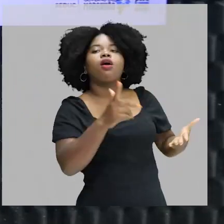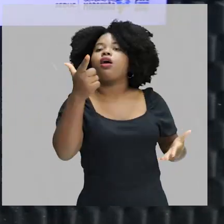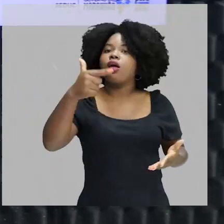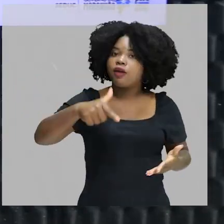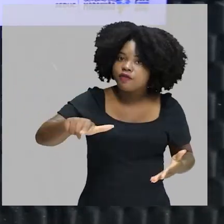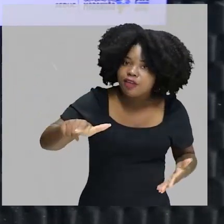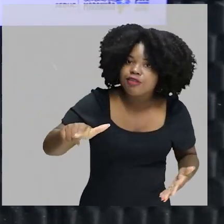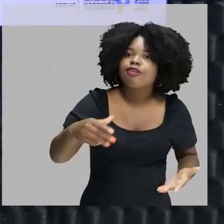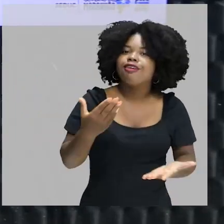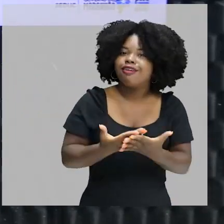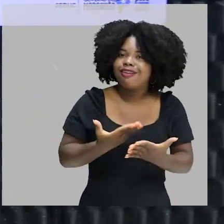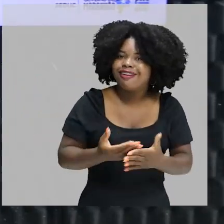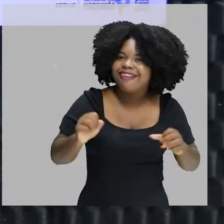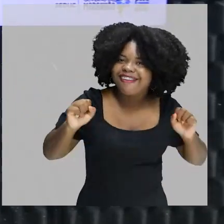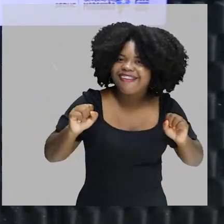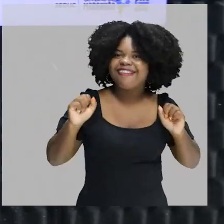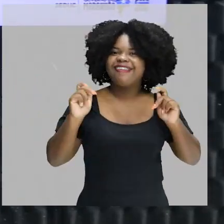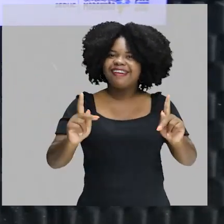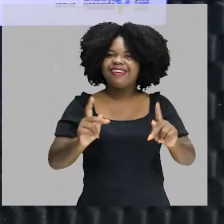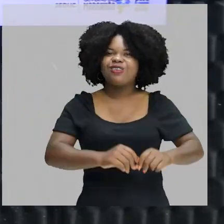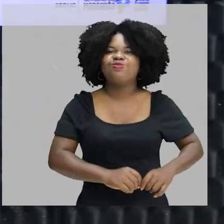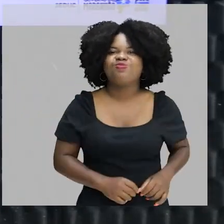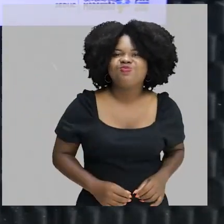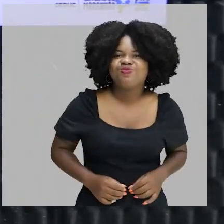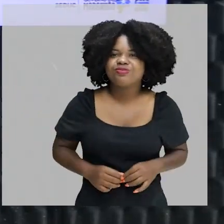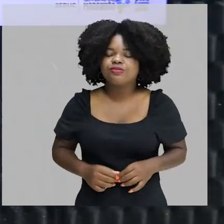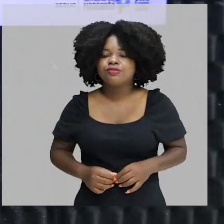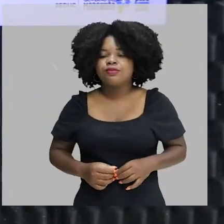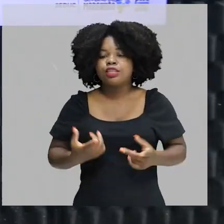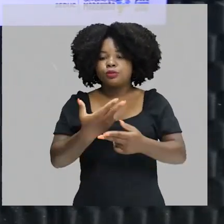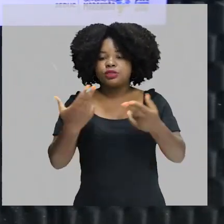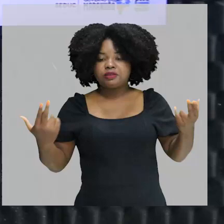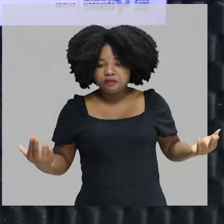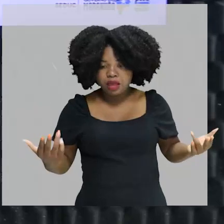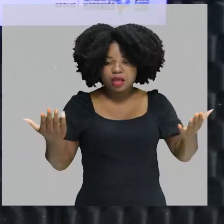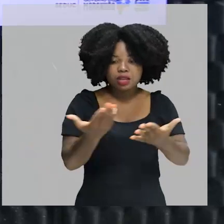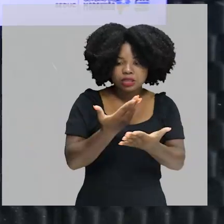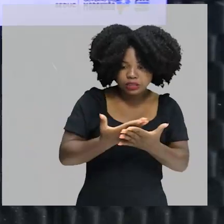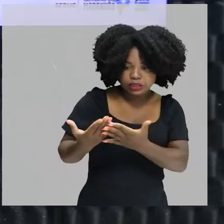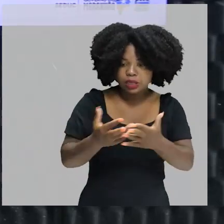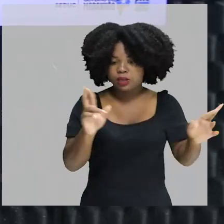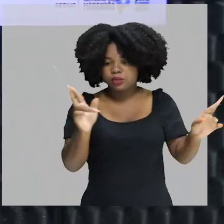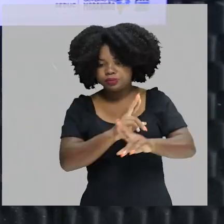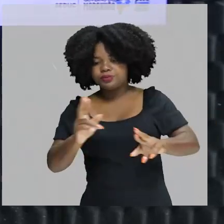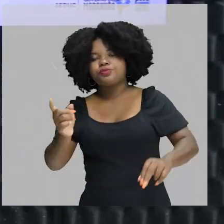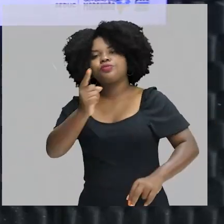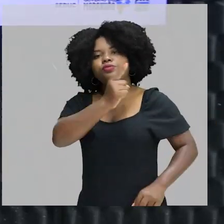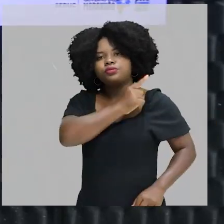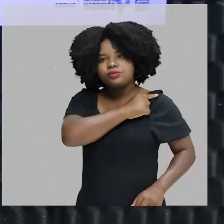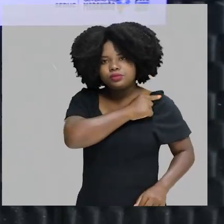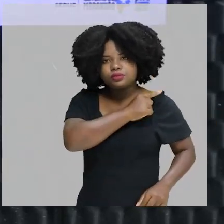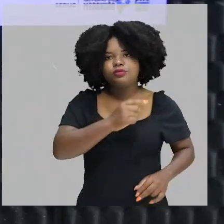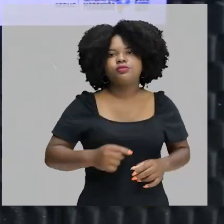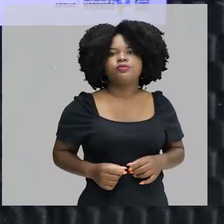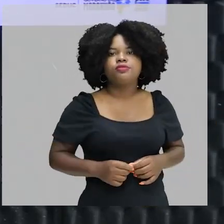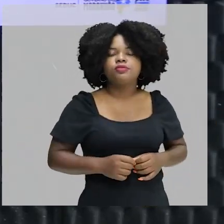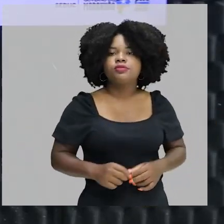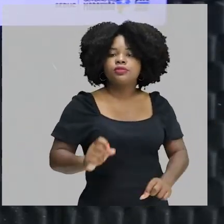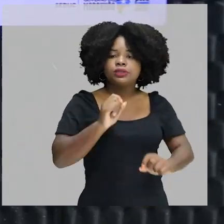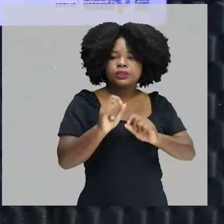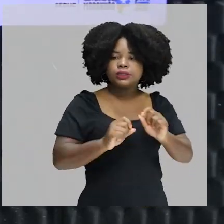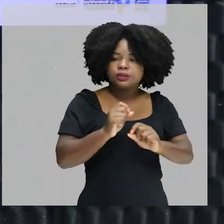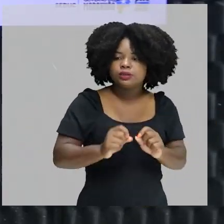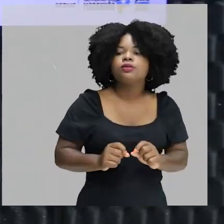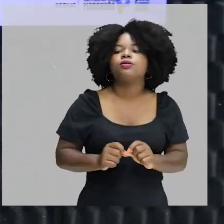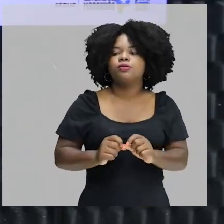desenvolver os seus estudos. Show de bola? Bom, estamos em uma série de aulas relacionadas ao primeiro ano do ensino médio, os